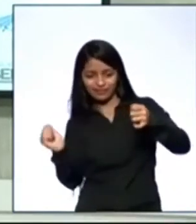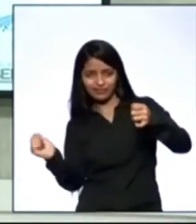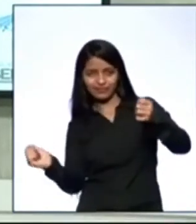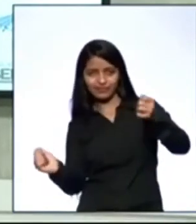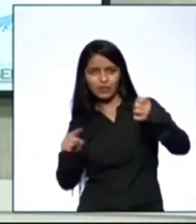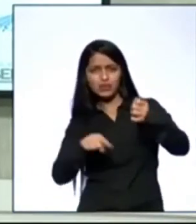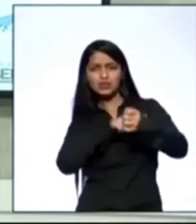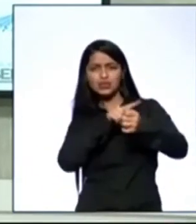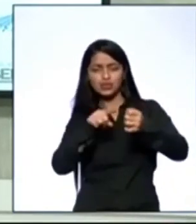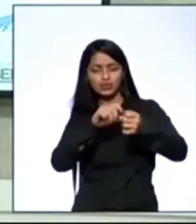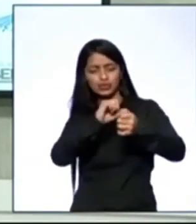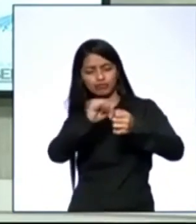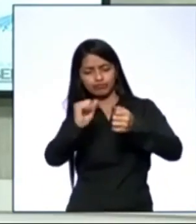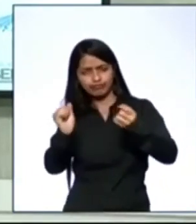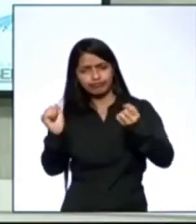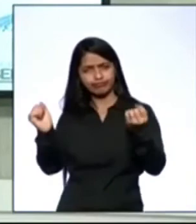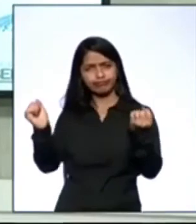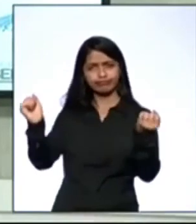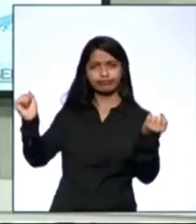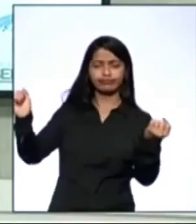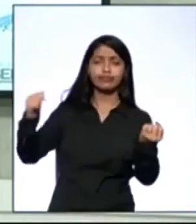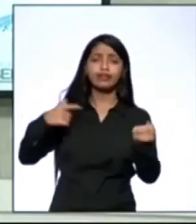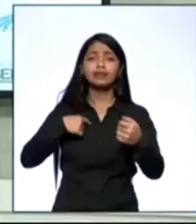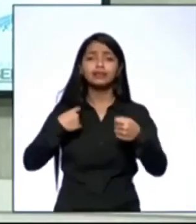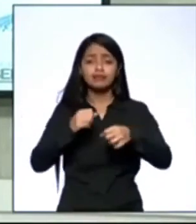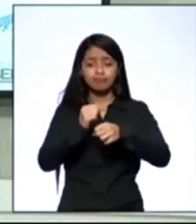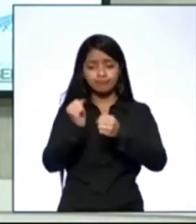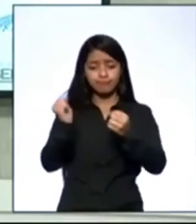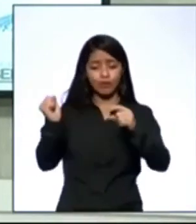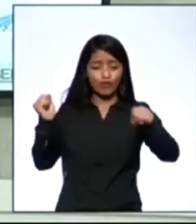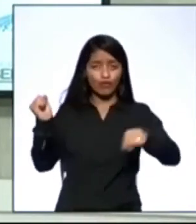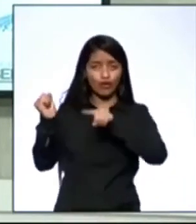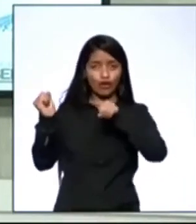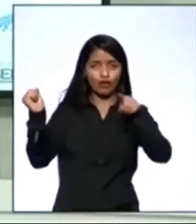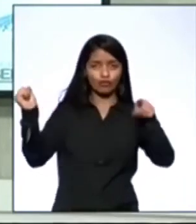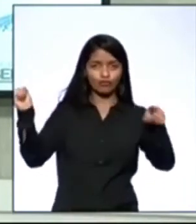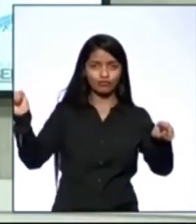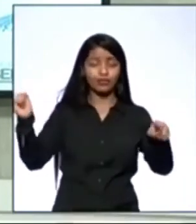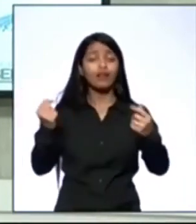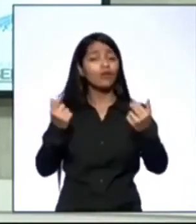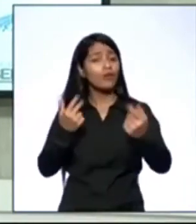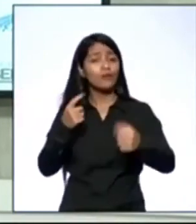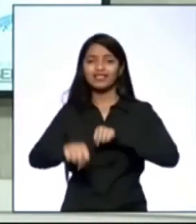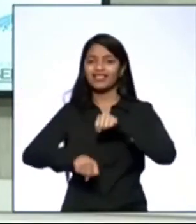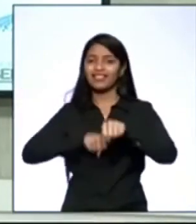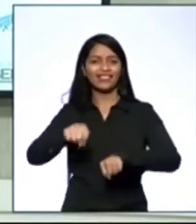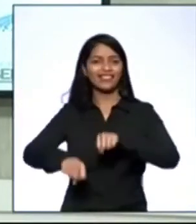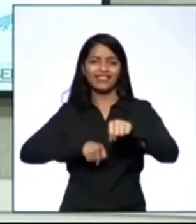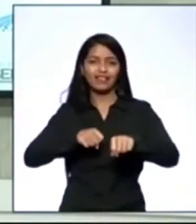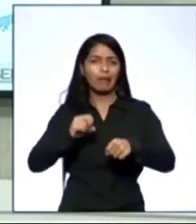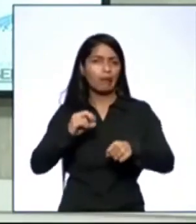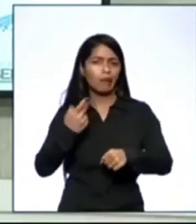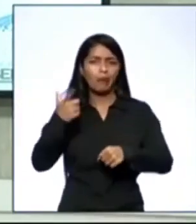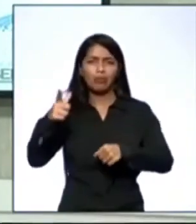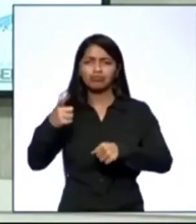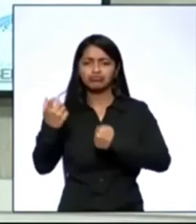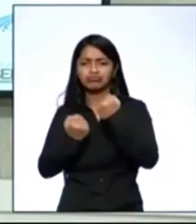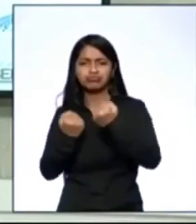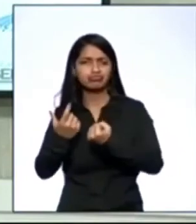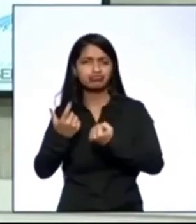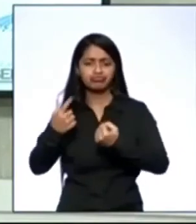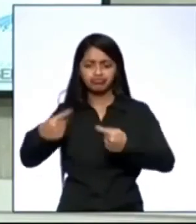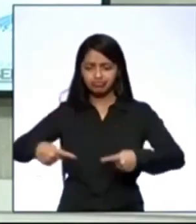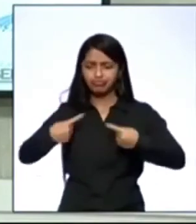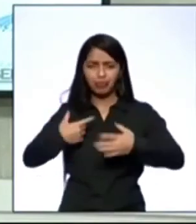você tem que desenrolar o carretel de forma a lhe dar uma volta. Então, quando a roda da bicicleta ou de qualquer veículo completa uma